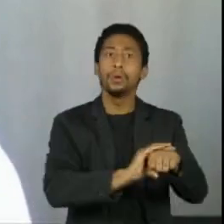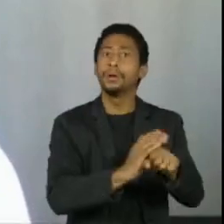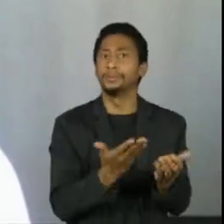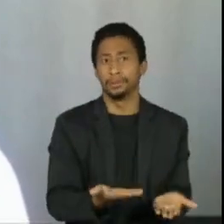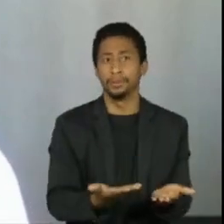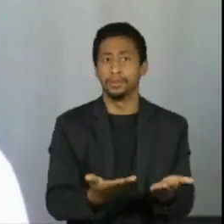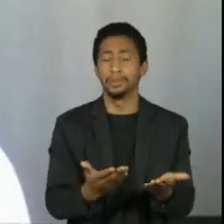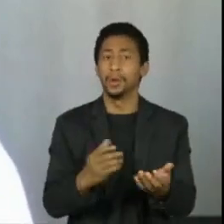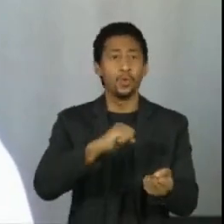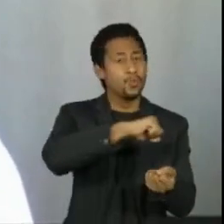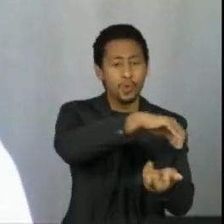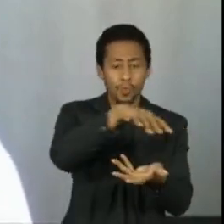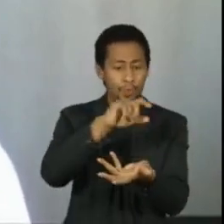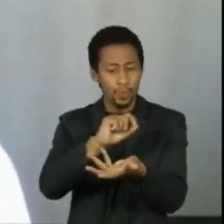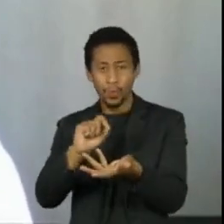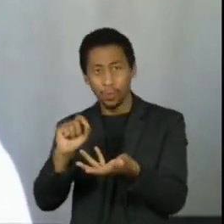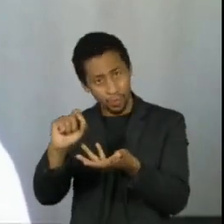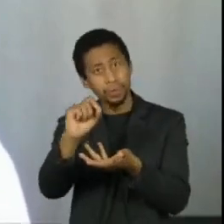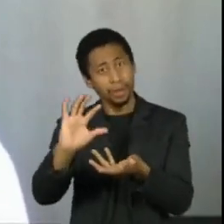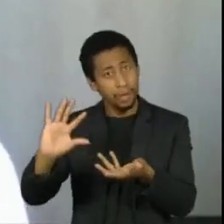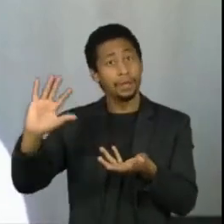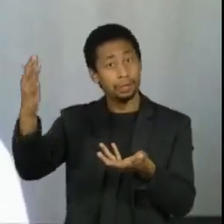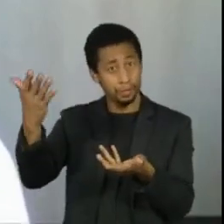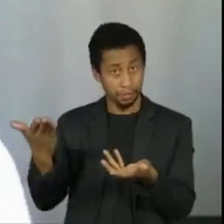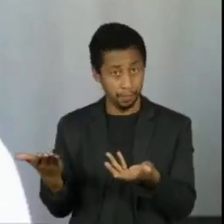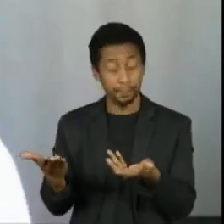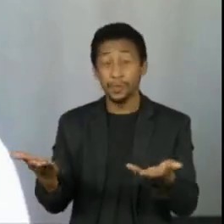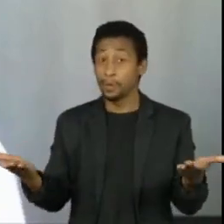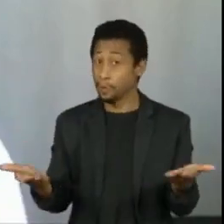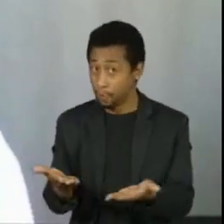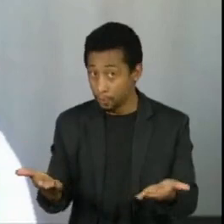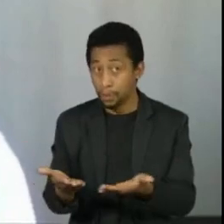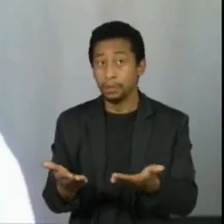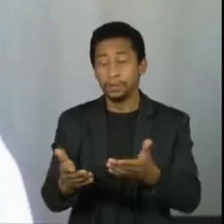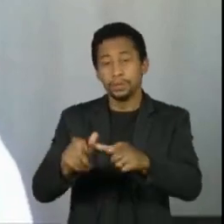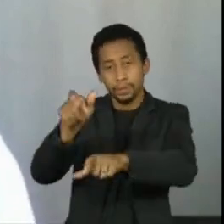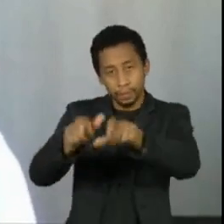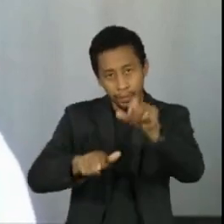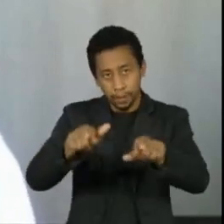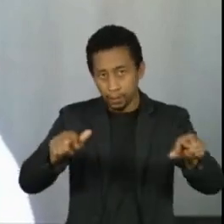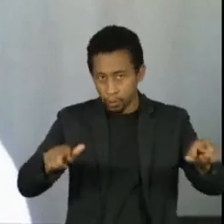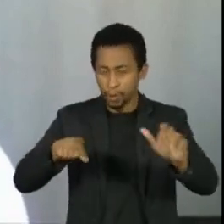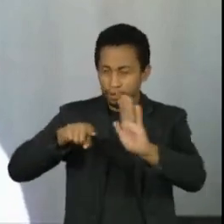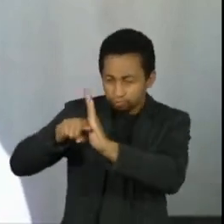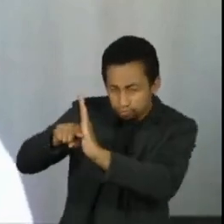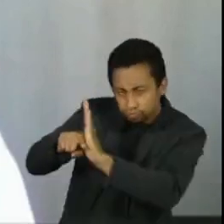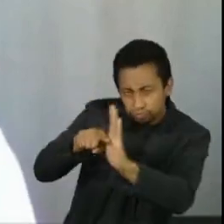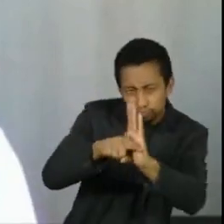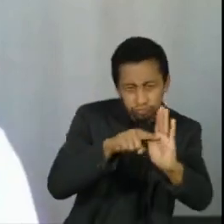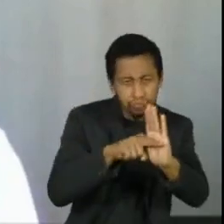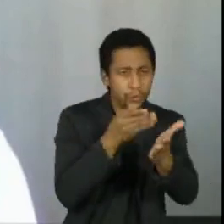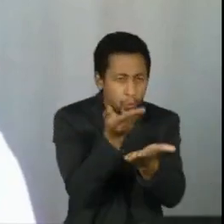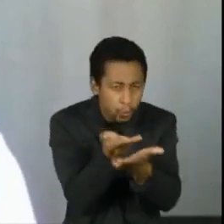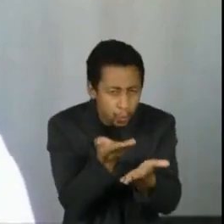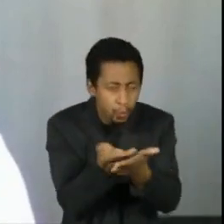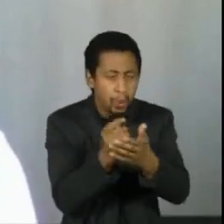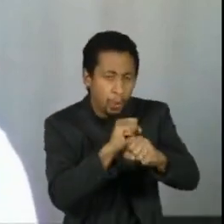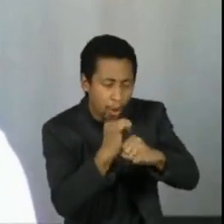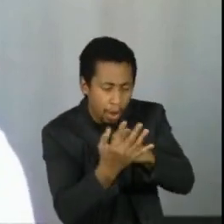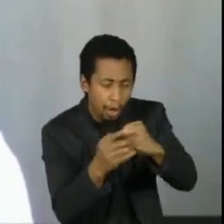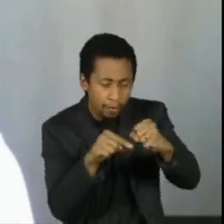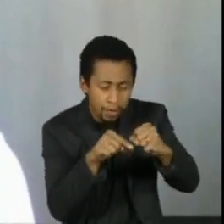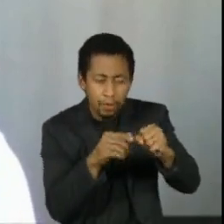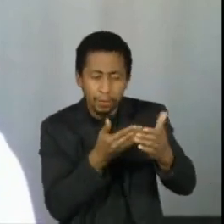centros do mundo inteiro. Hoje, com o conhecimento mais avançado que a gente tem da doença, a gente já não faz isso, não